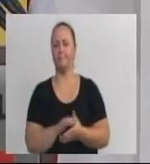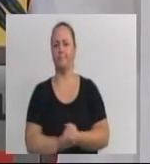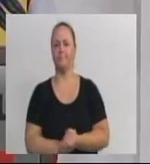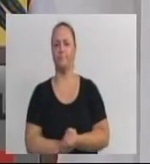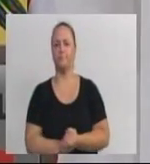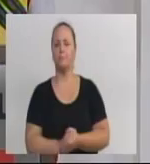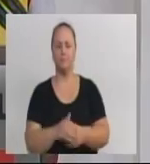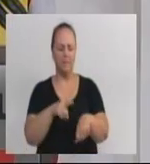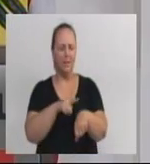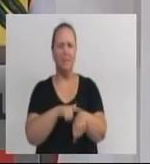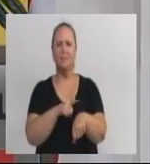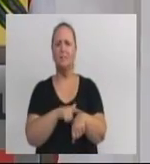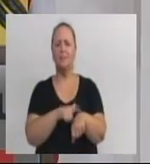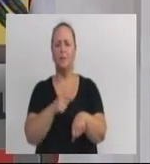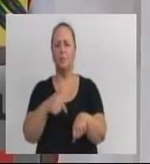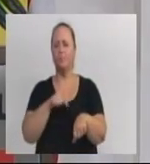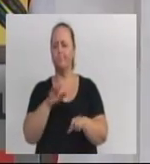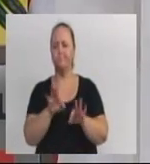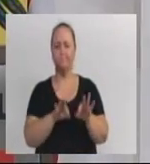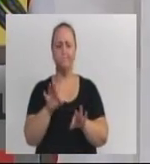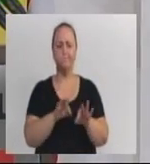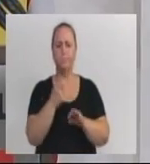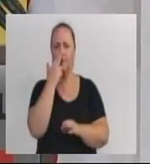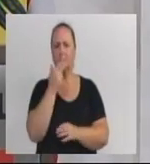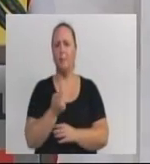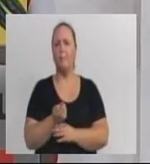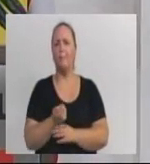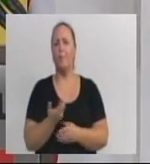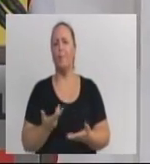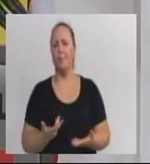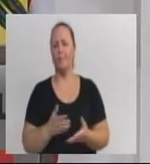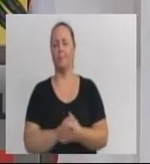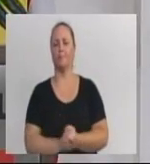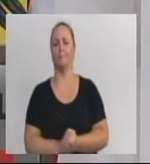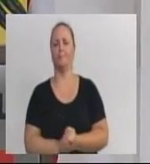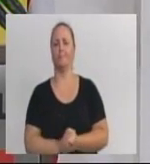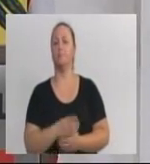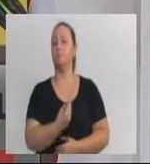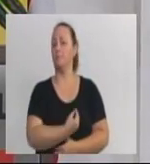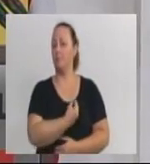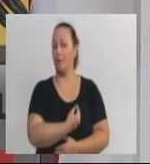o pouco tempo que se teve. Lá estavam mulheres...